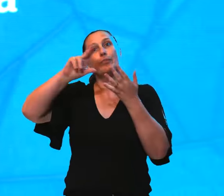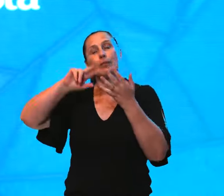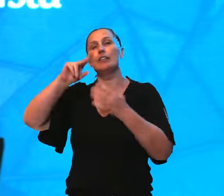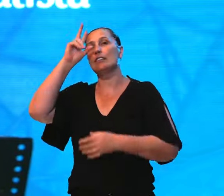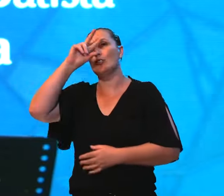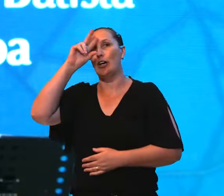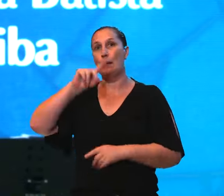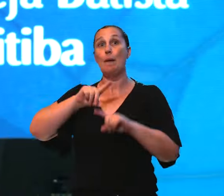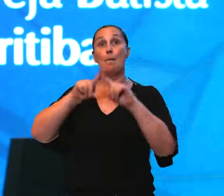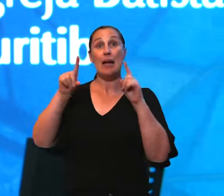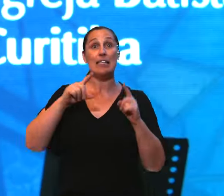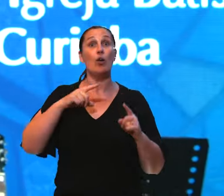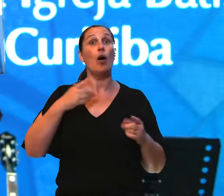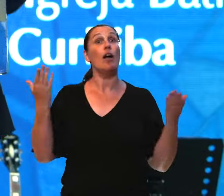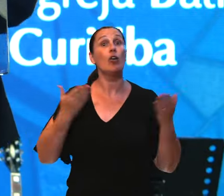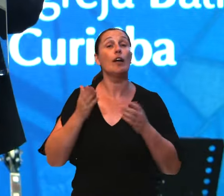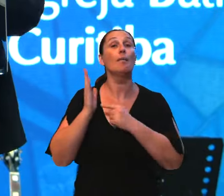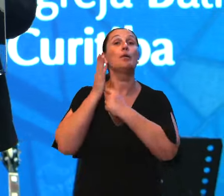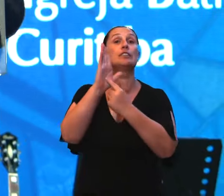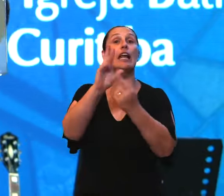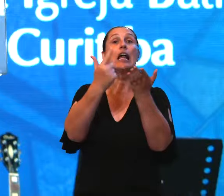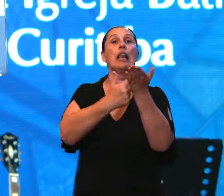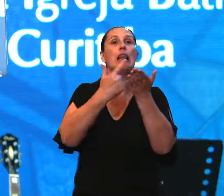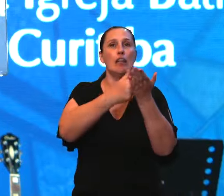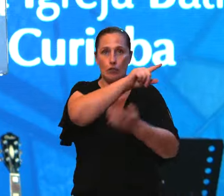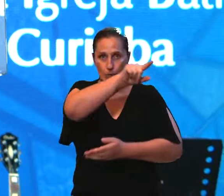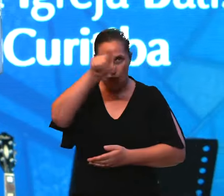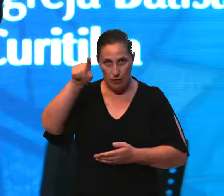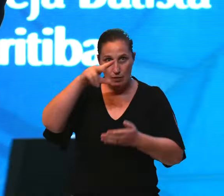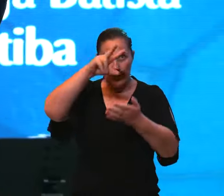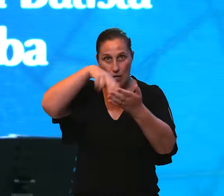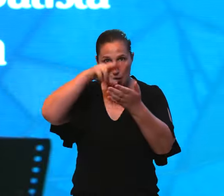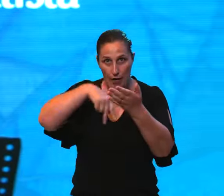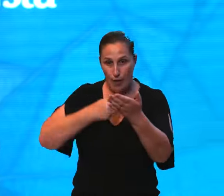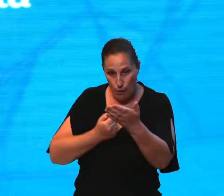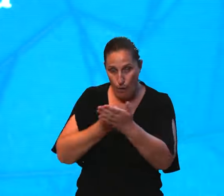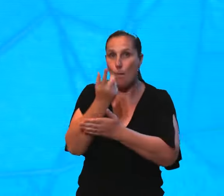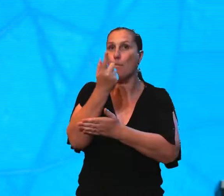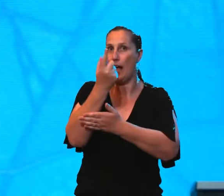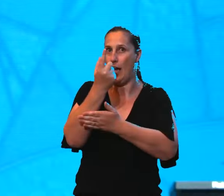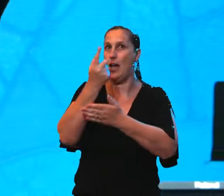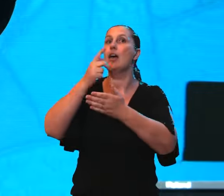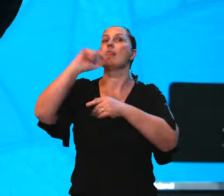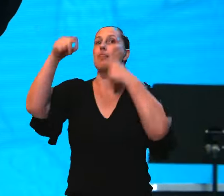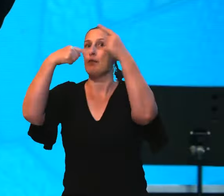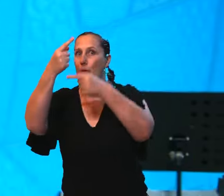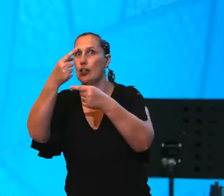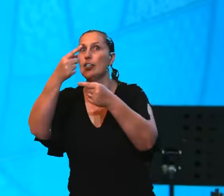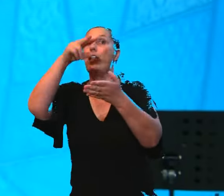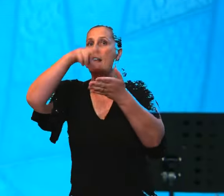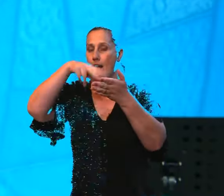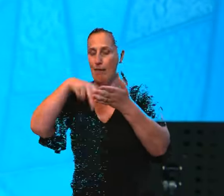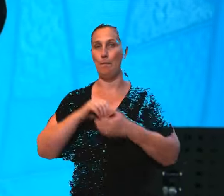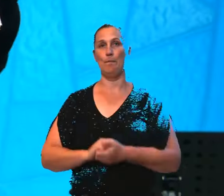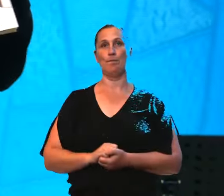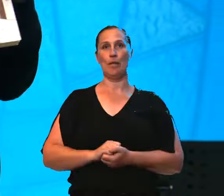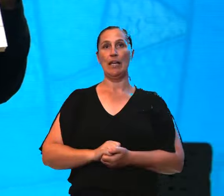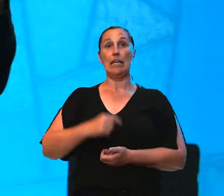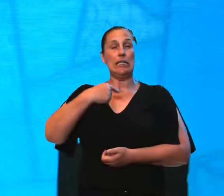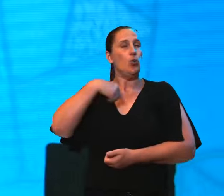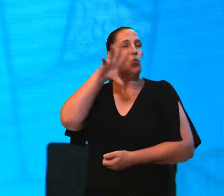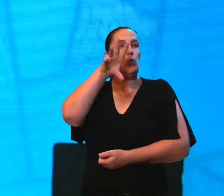tantas se eu trouxe uns livros para você aqui ler e comprar e ler vamos fazer a ordem certa esse livro aqui é um xodó